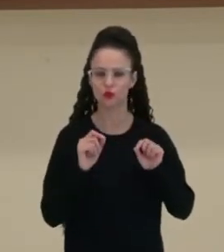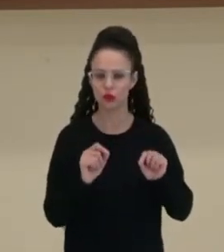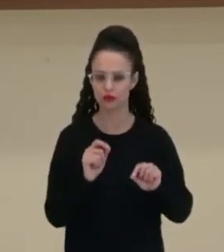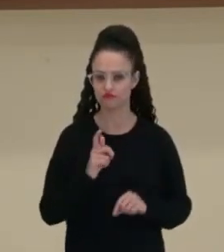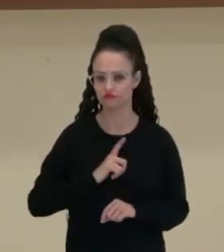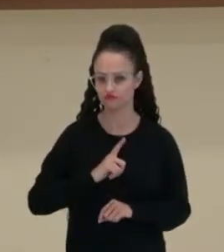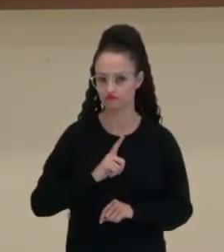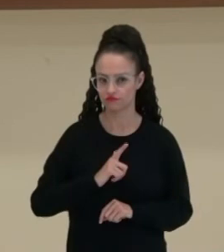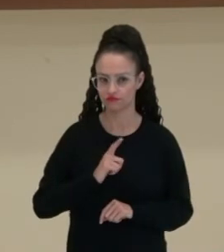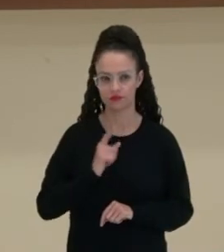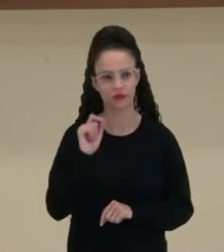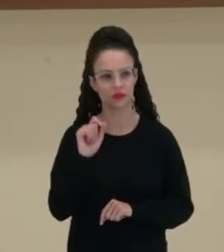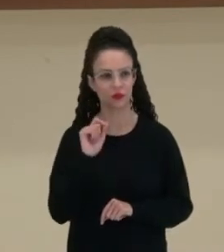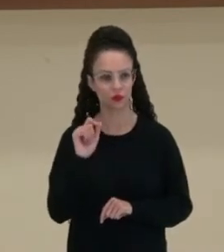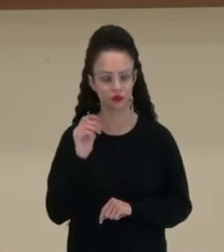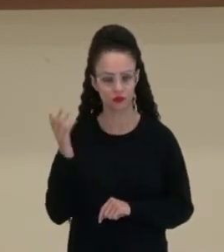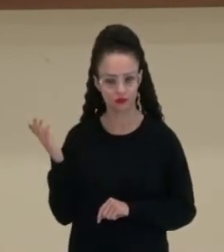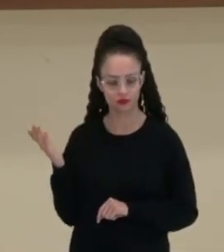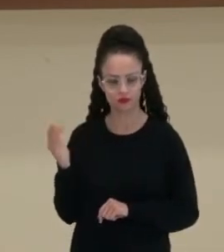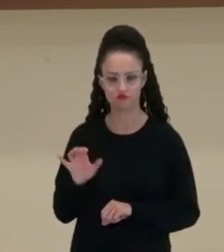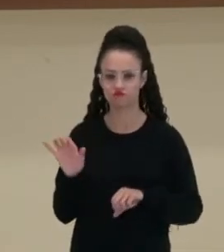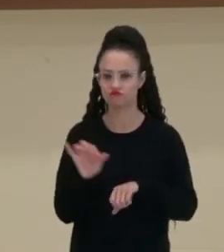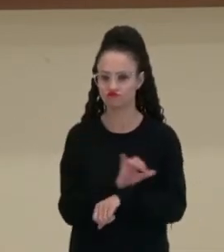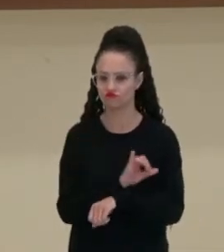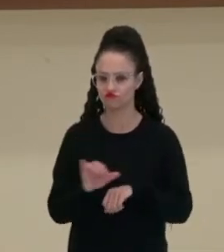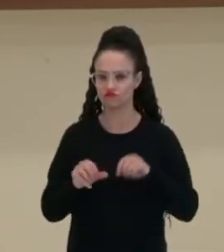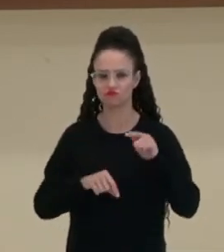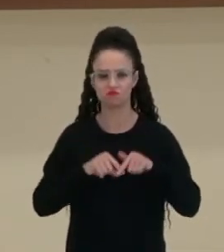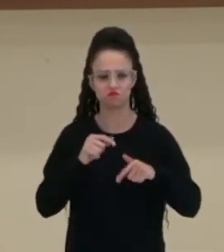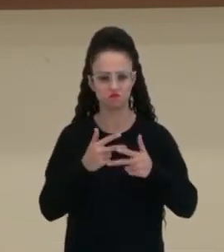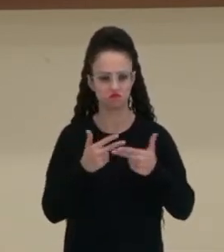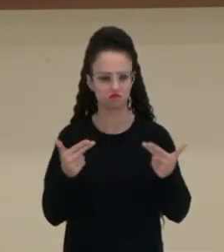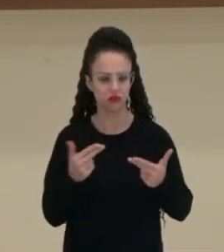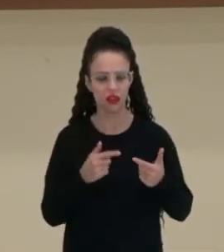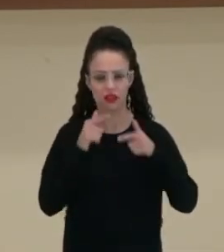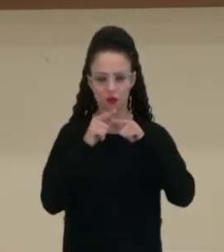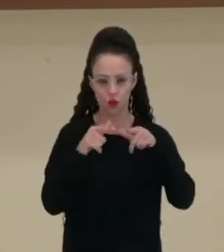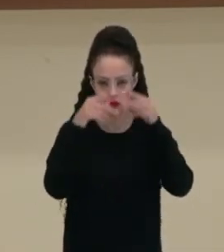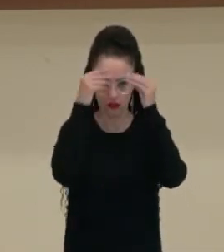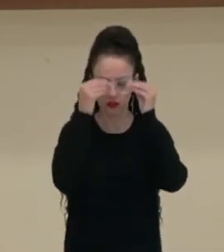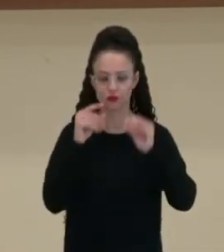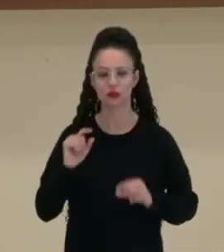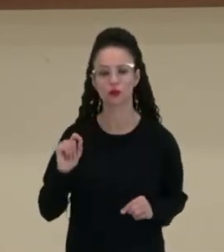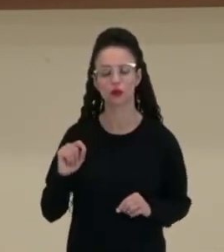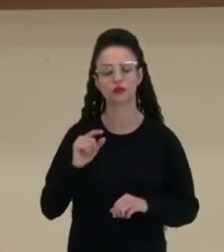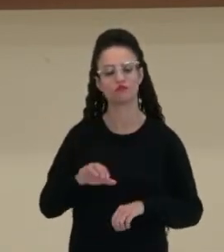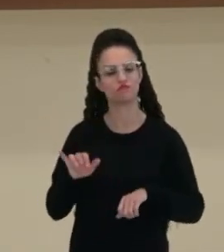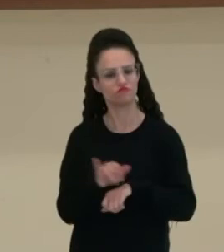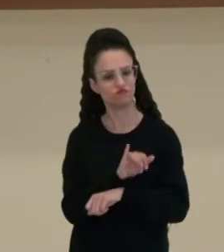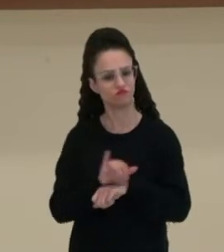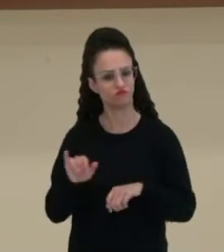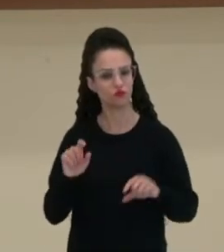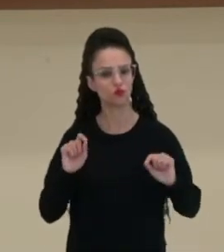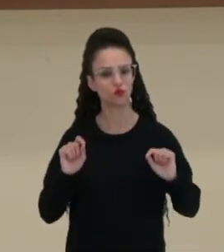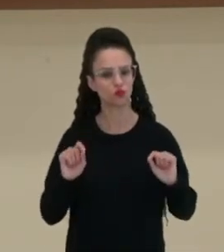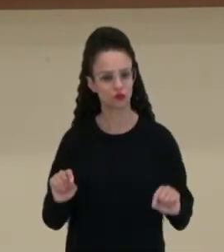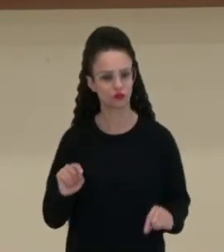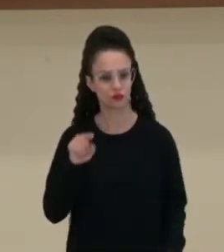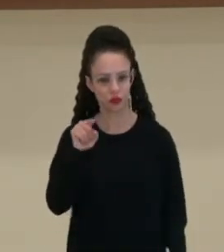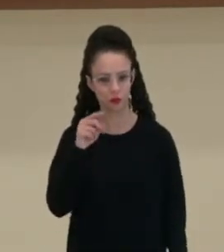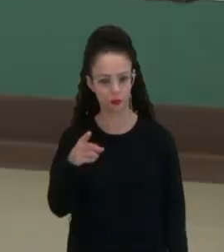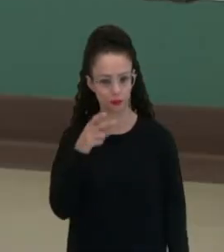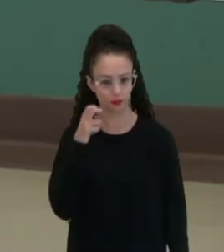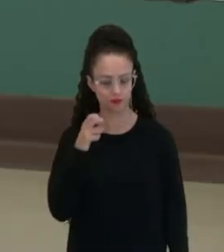fazemos? Colocamos recursos de linguagem, né? Aqui nós colocamos um recurso, né? E você notou